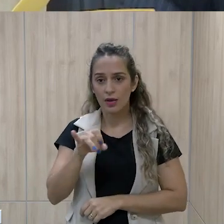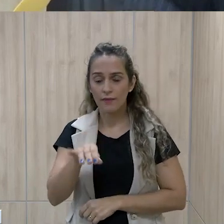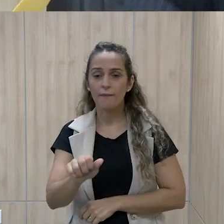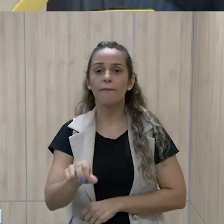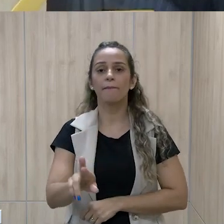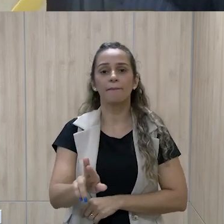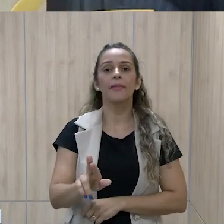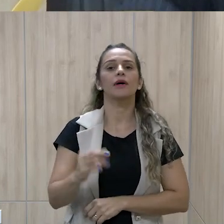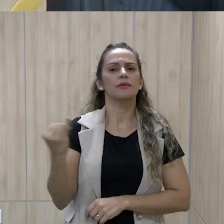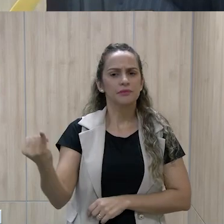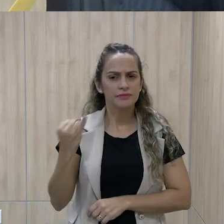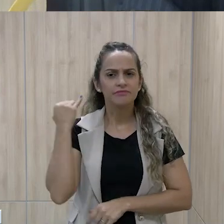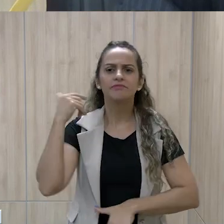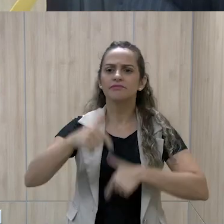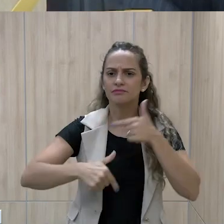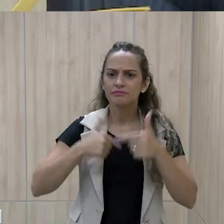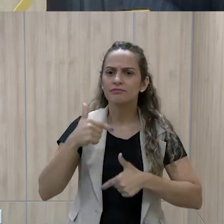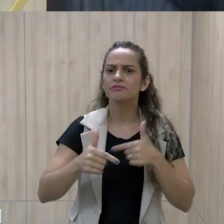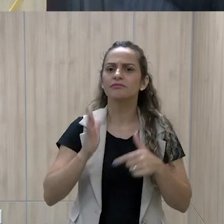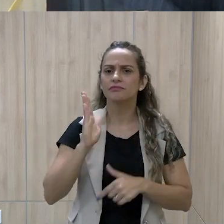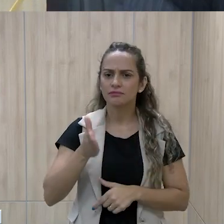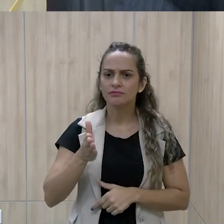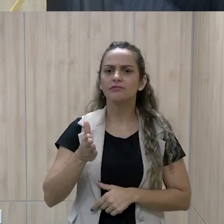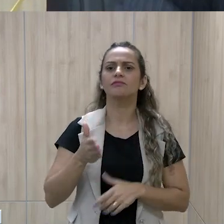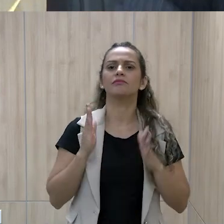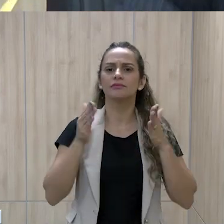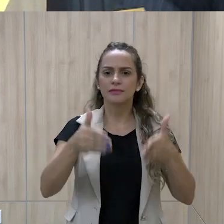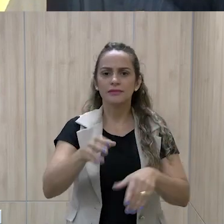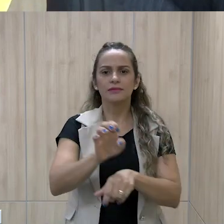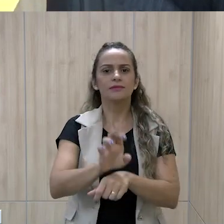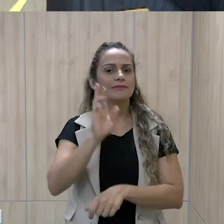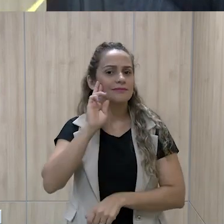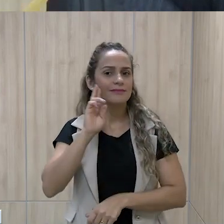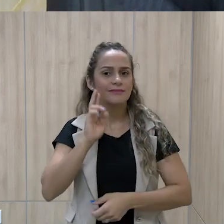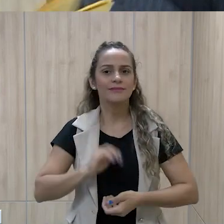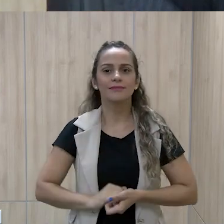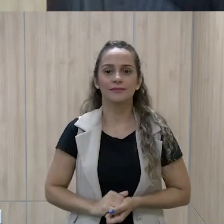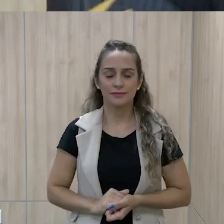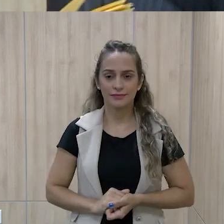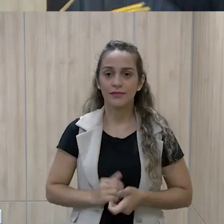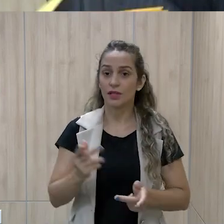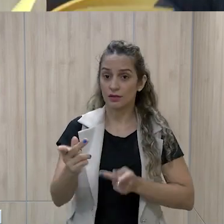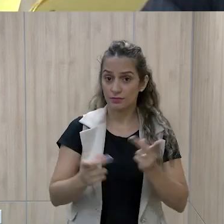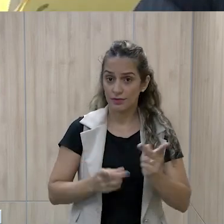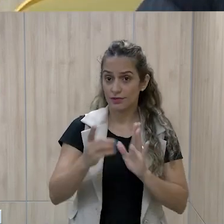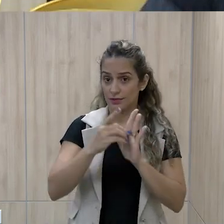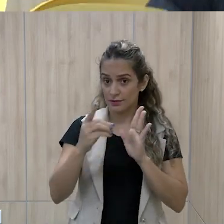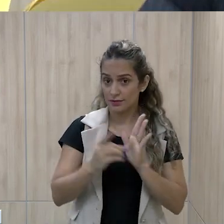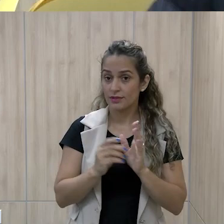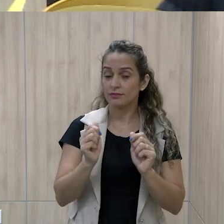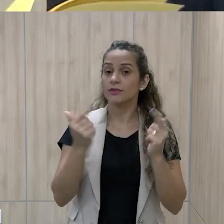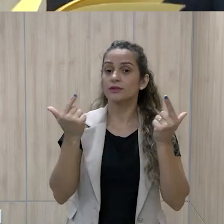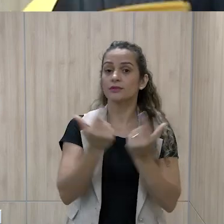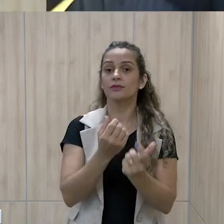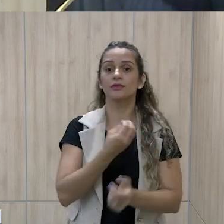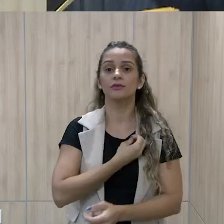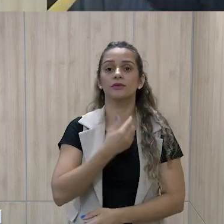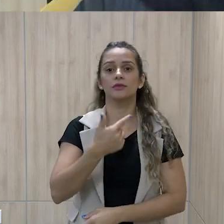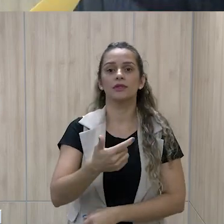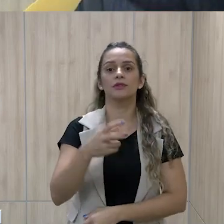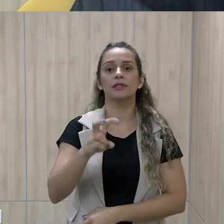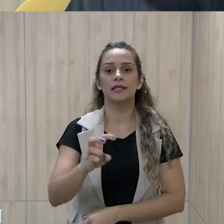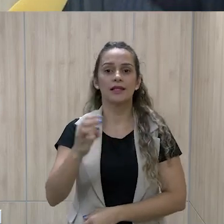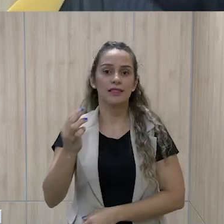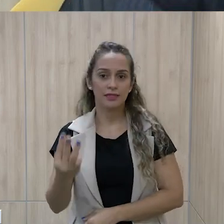Rondônia ao senhor alguemar José de Mesquita em reconhecimento aos relevantes serviços prestados do Estado de Rondônia projeto decreto